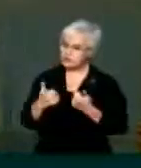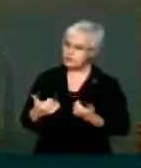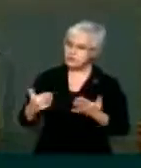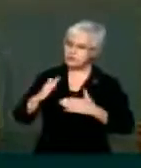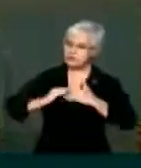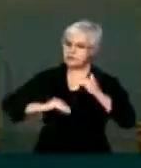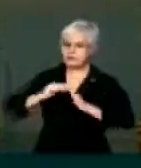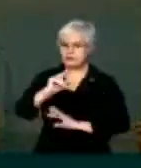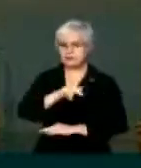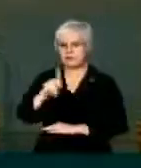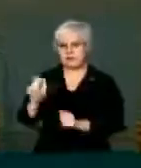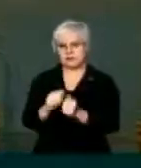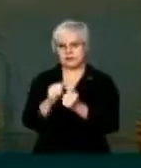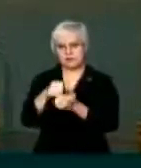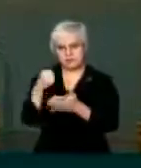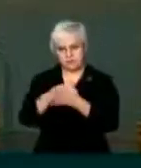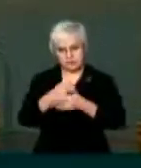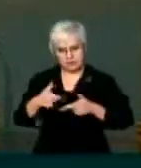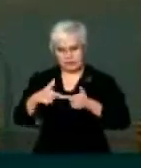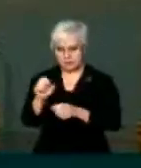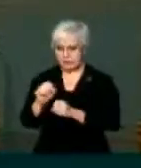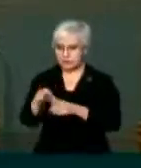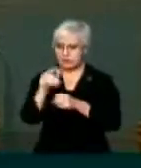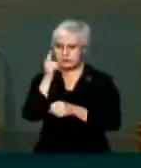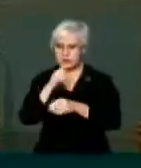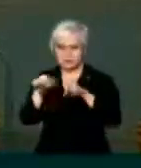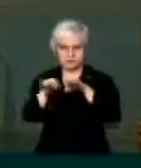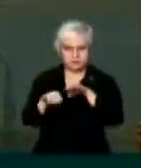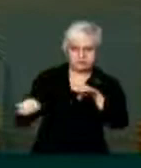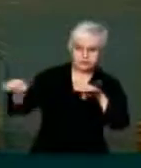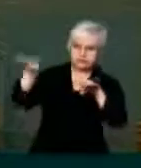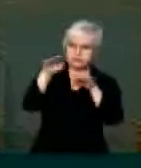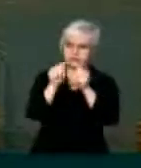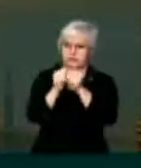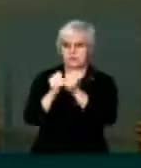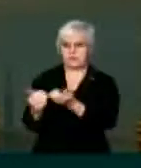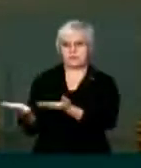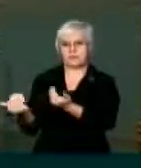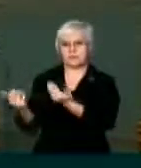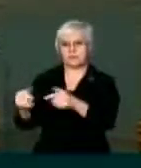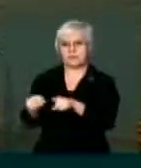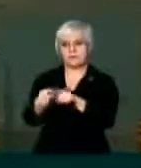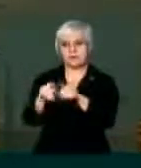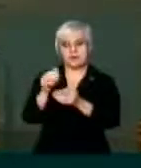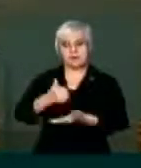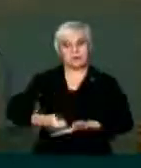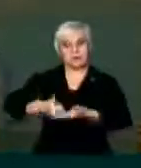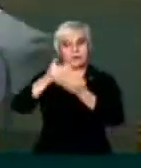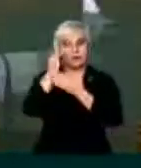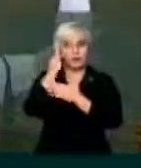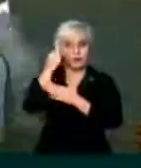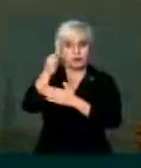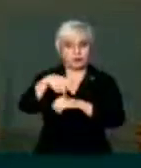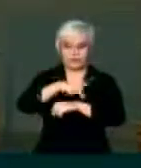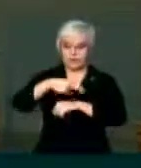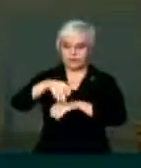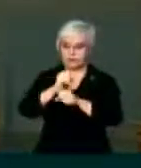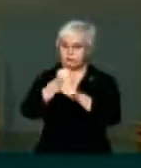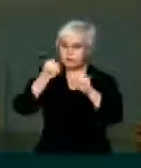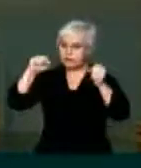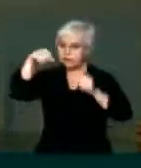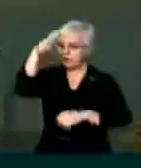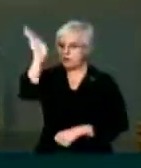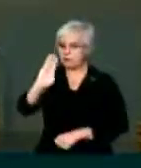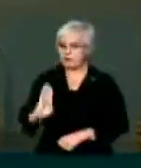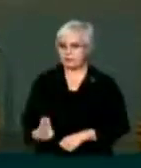sonho, de tanta luta, para que a educação possa estar no nível da juventude e do futuro que este nosso grande, gigante